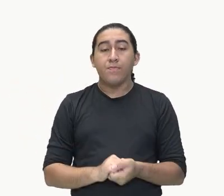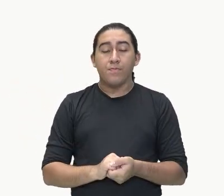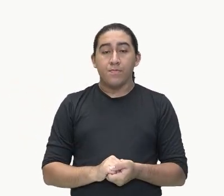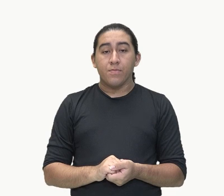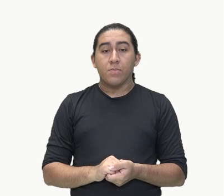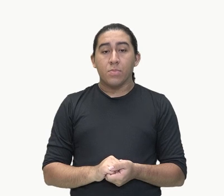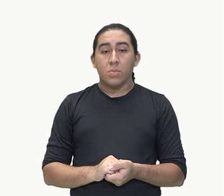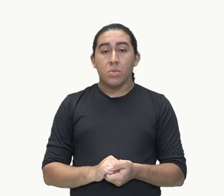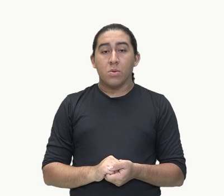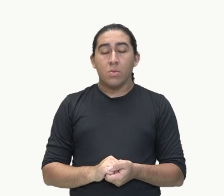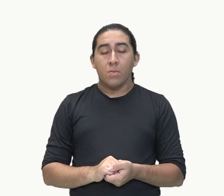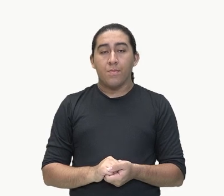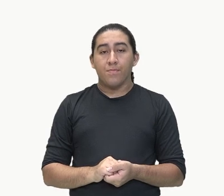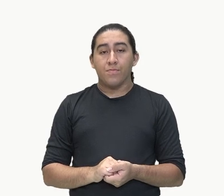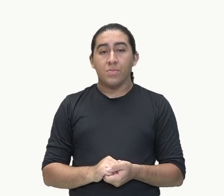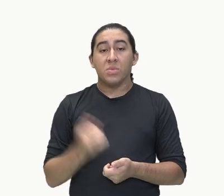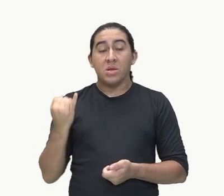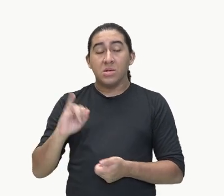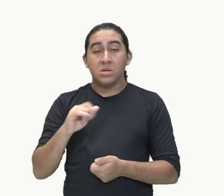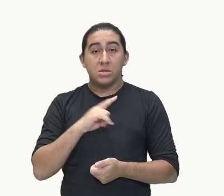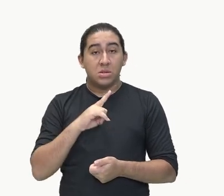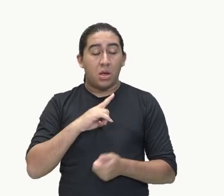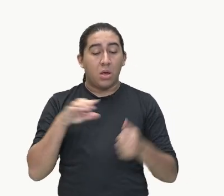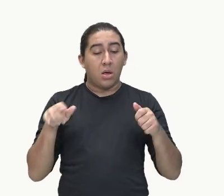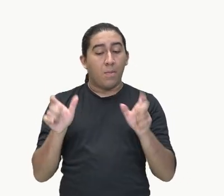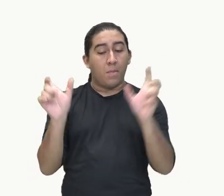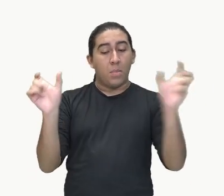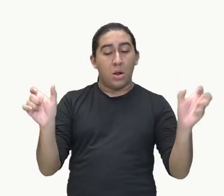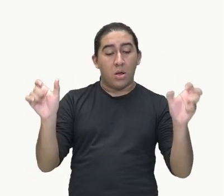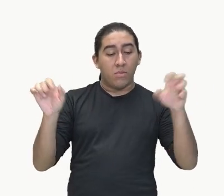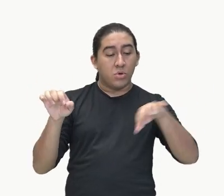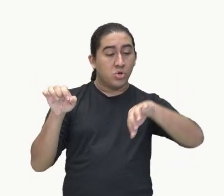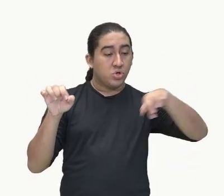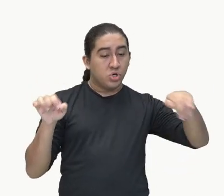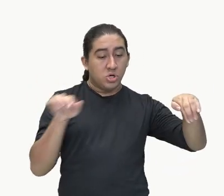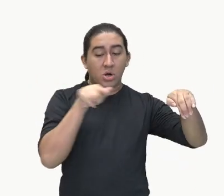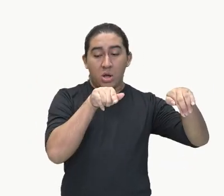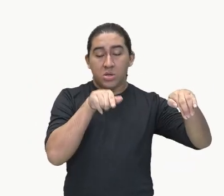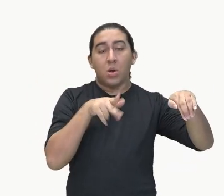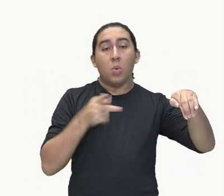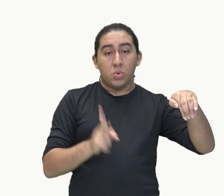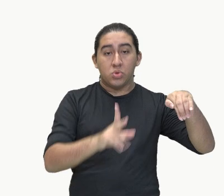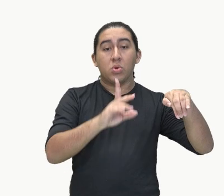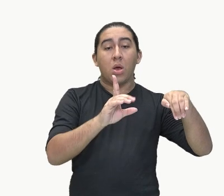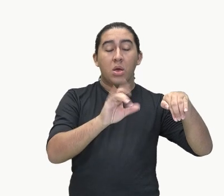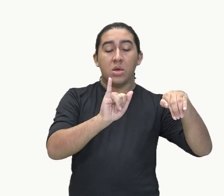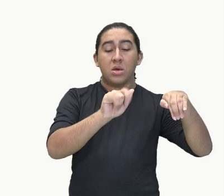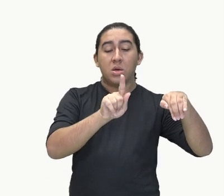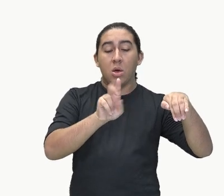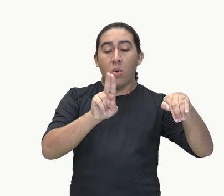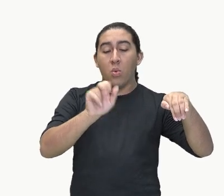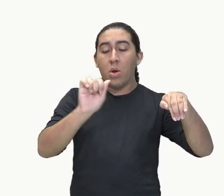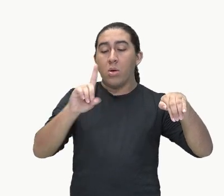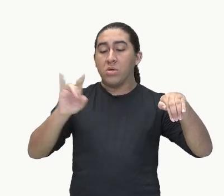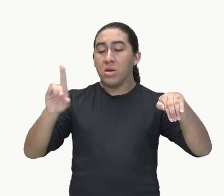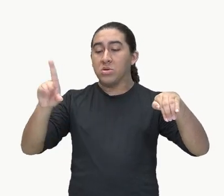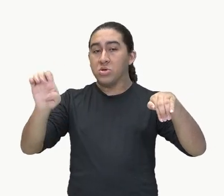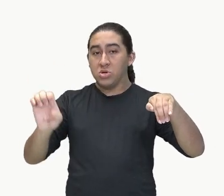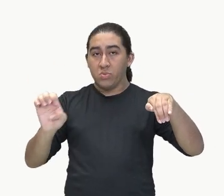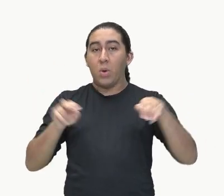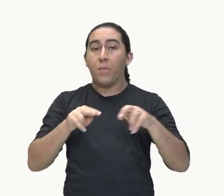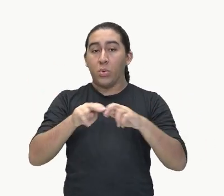duas formas, né? Se eu tirasse uma ou outra, continuaria tendo sentido. Então, por isso que é prefixal e